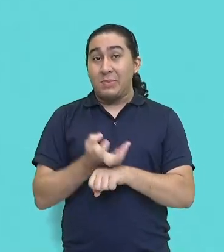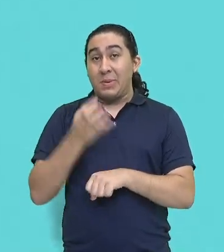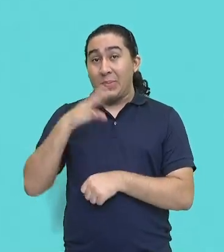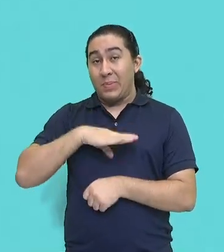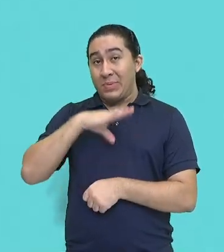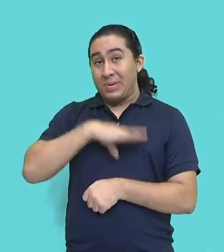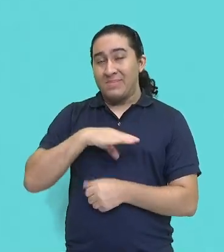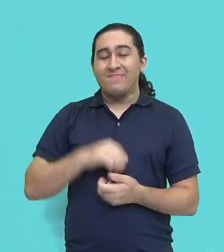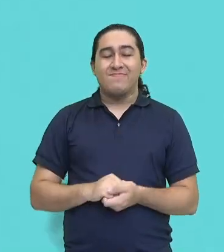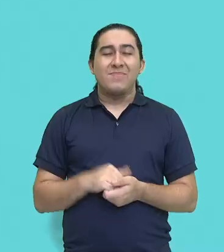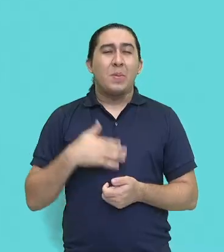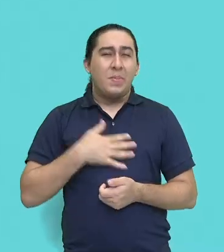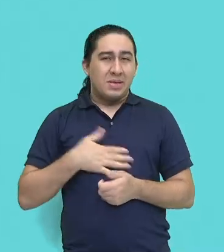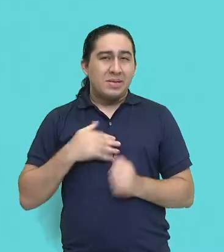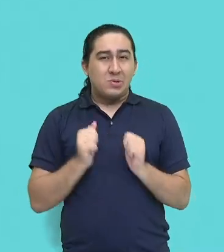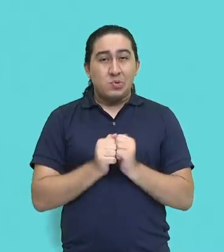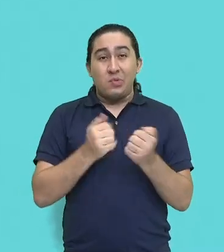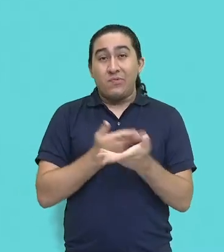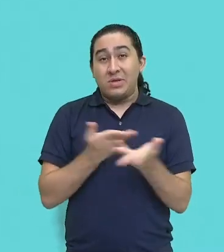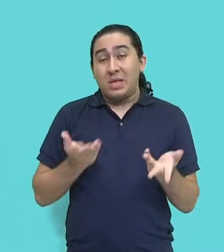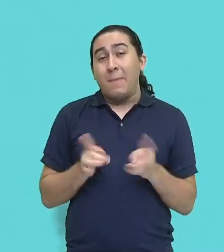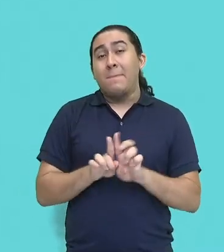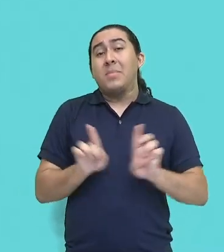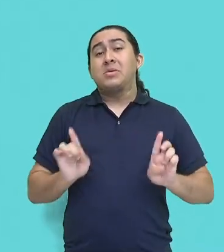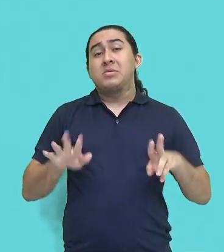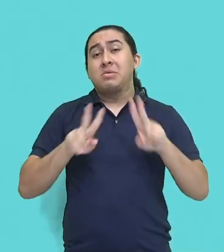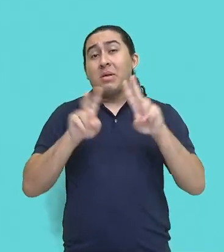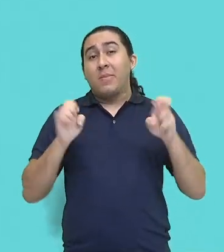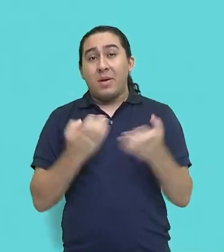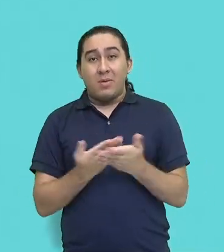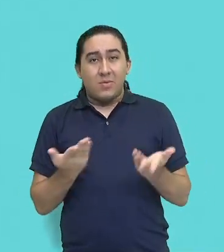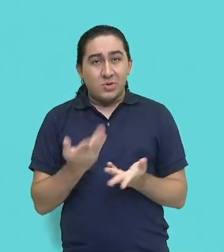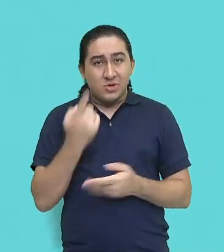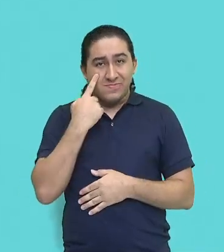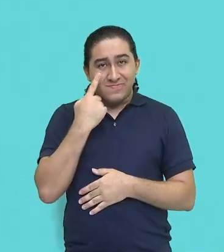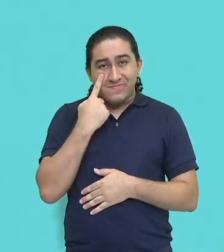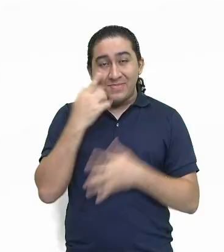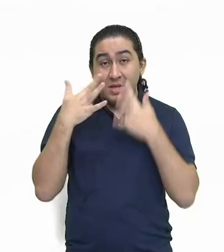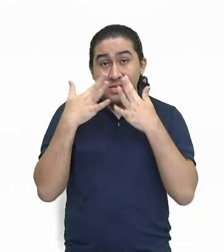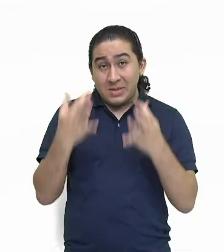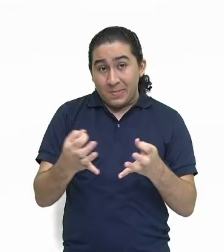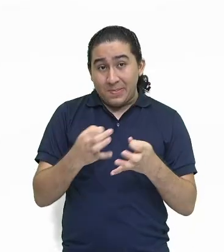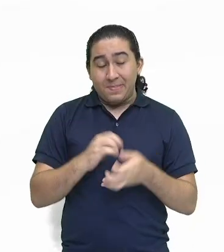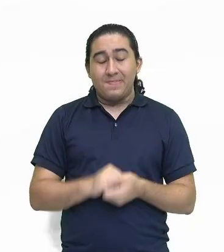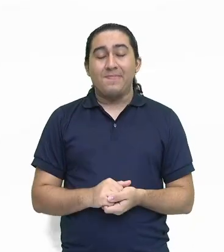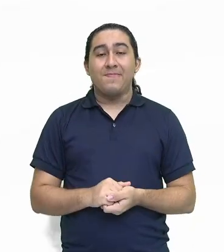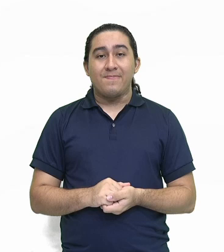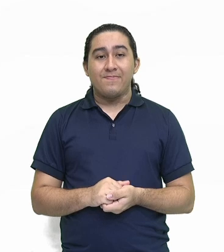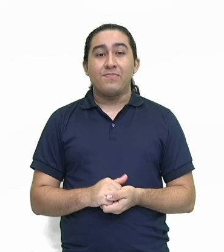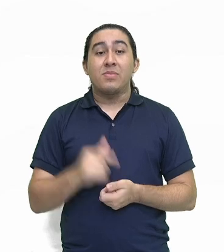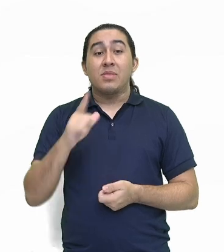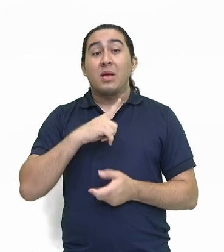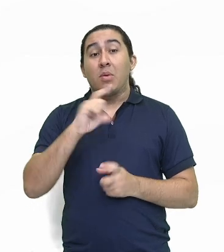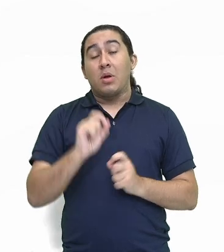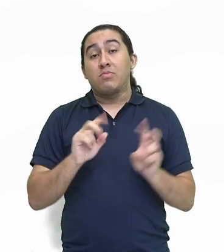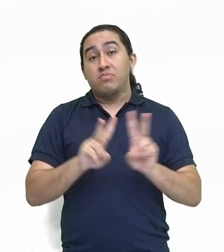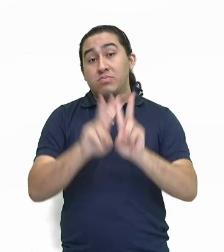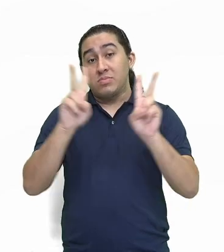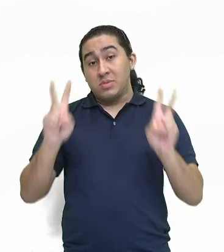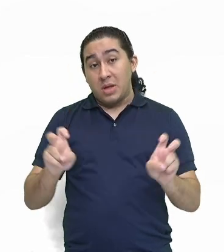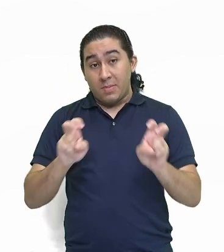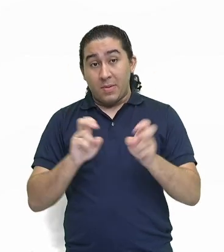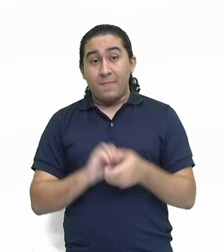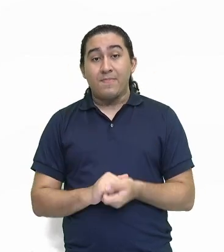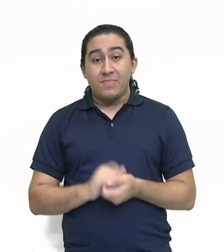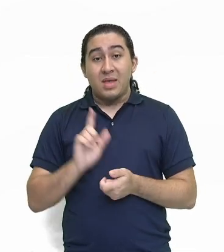portuguesa, e é um prazer tê-los aqui. Professora, afinal, o que nós vamos estudar nesta aula? Acompanhem comigo. Nós temos aí o objeto de